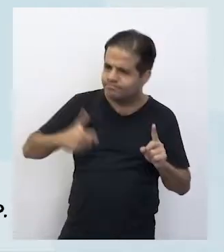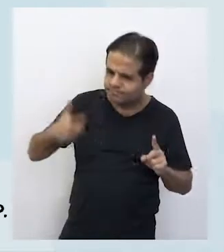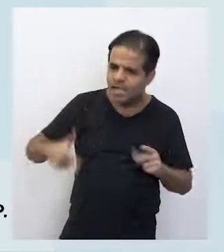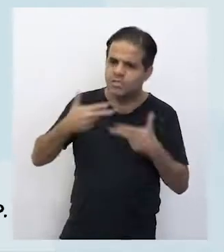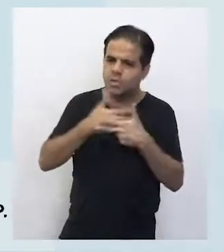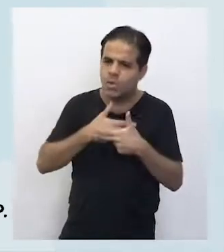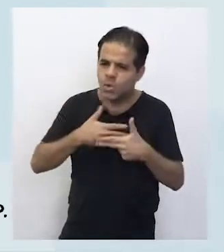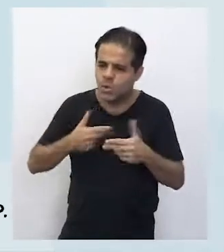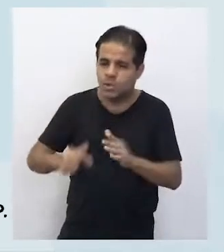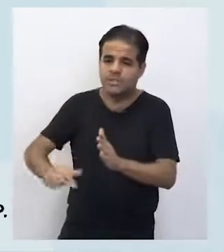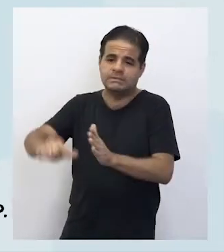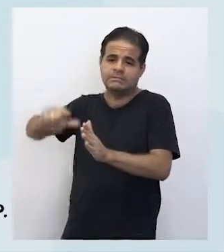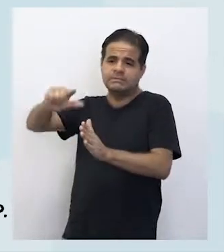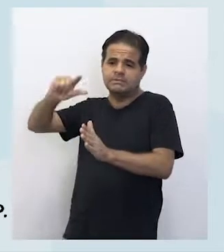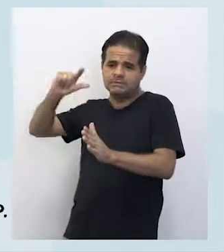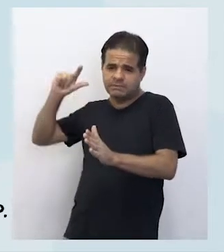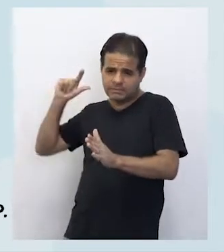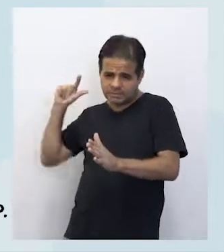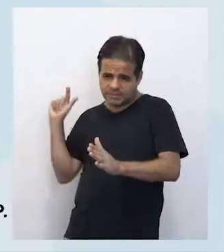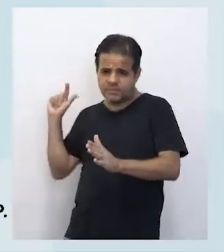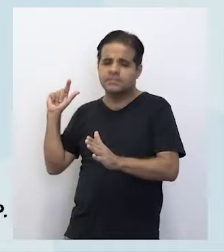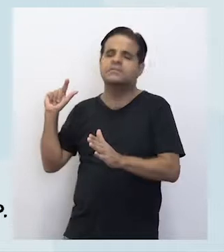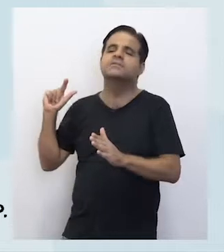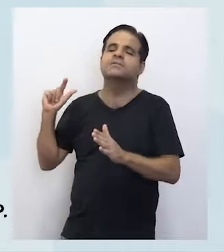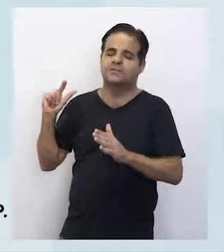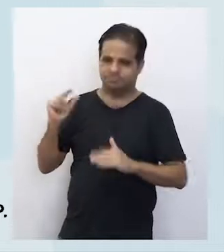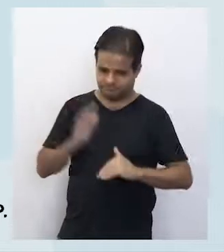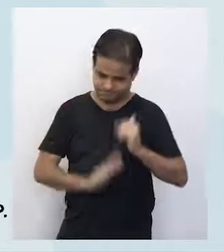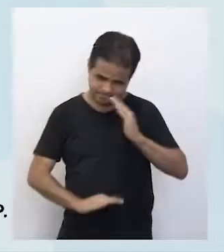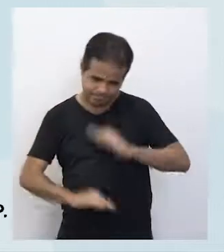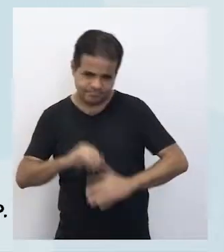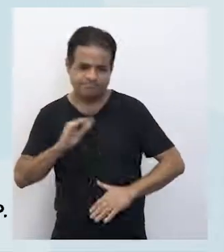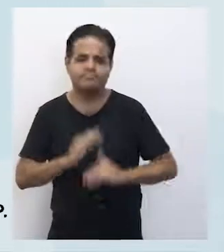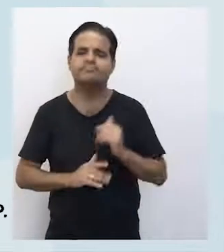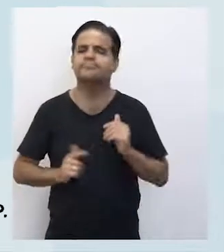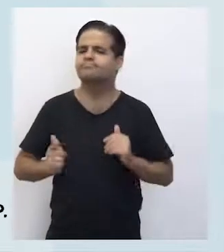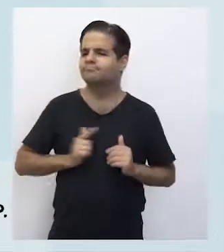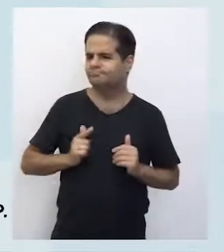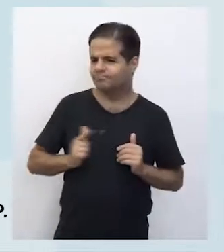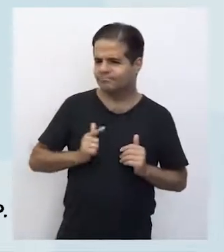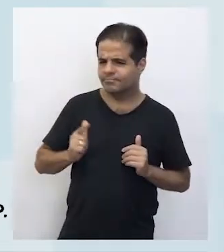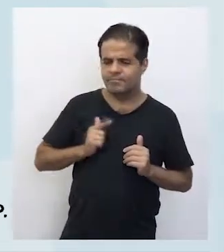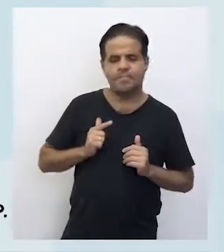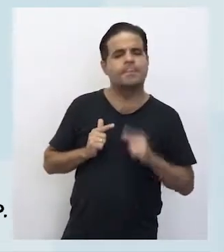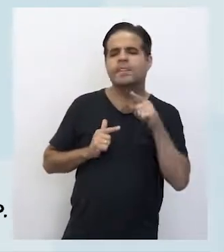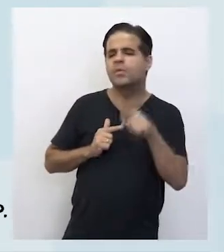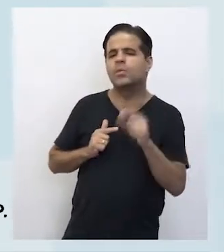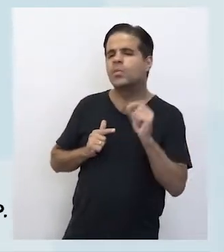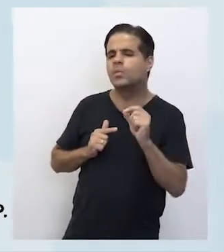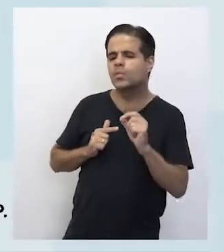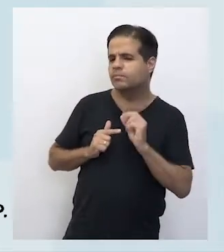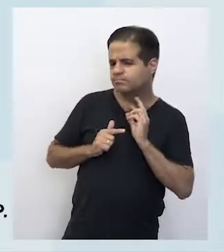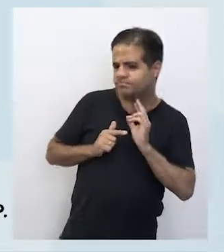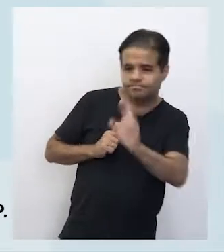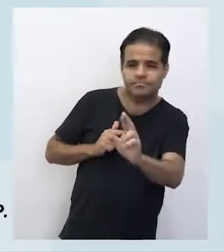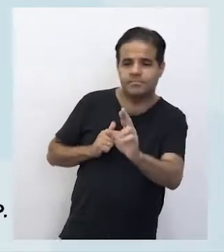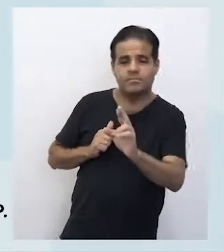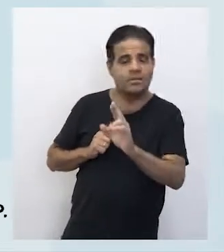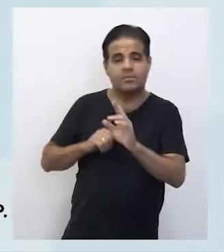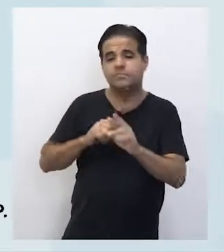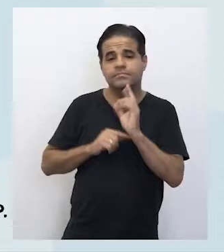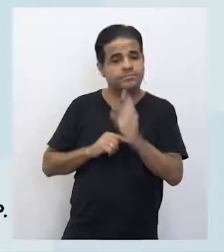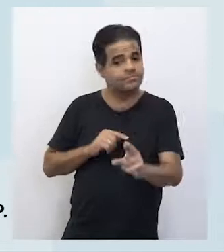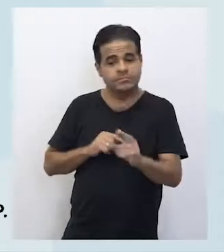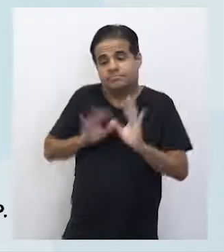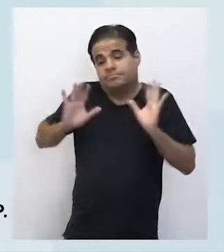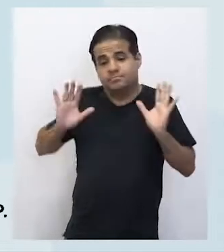coisa antecedendo essa reação, não é, Ed? Isso daí é uma consequência, galera. É